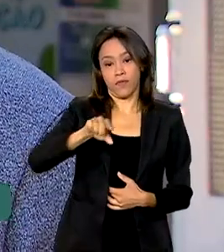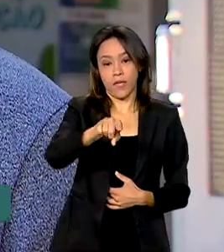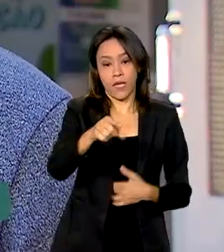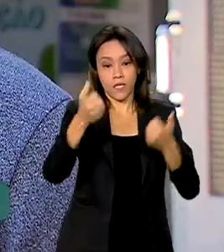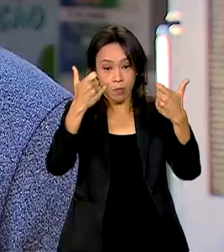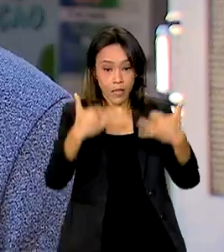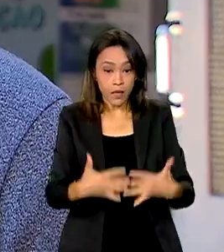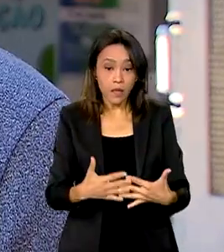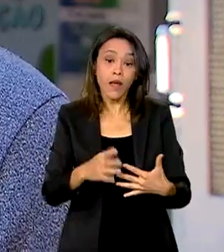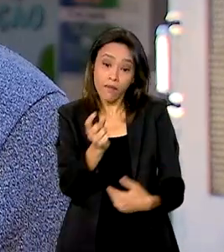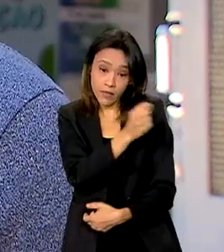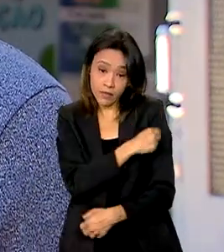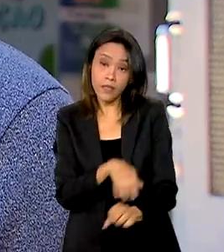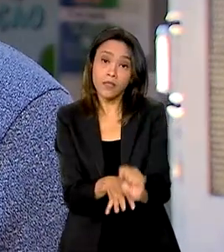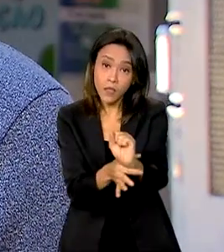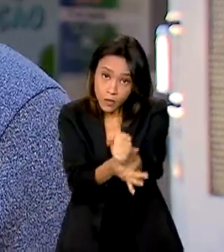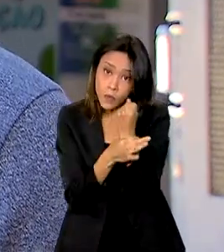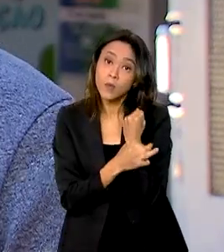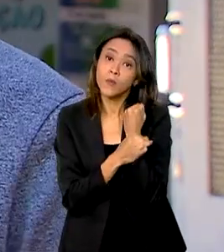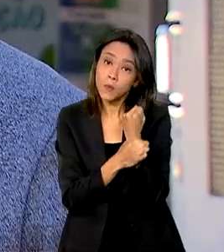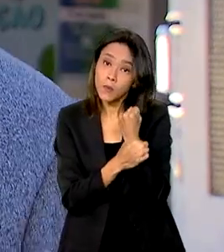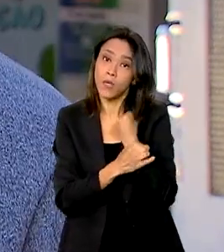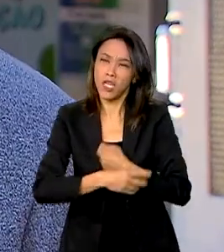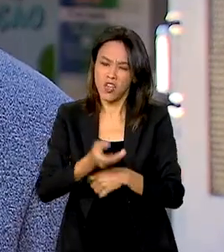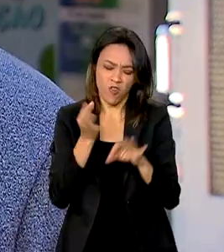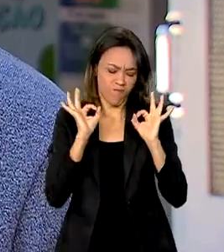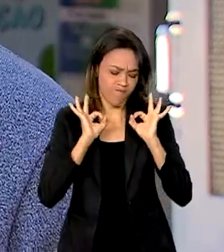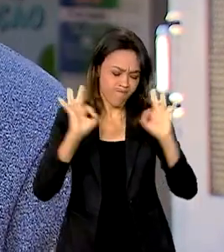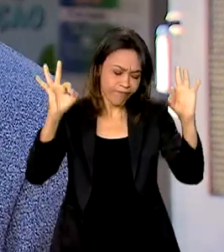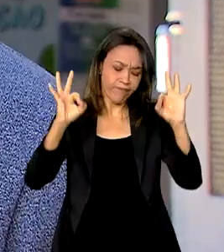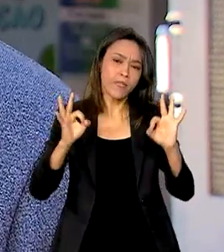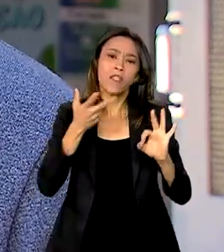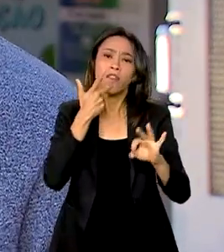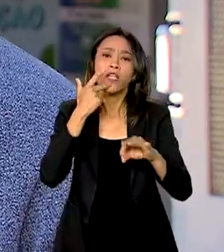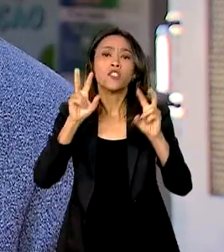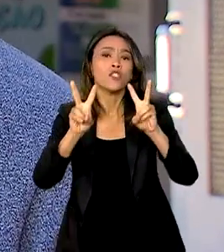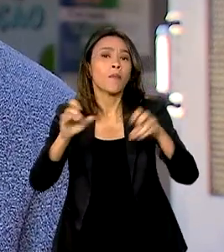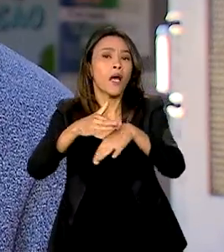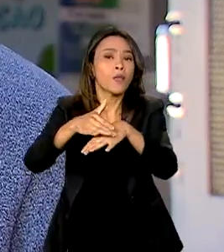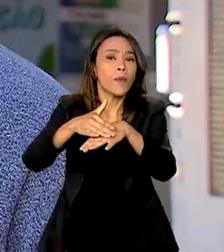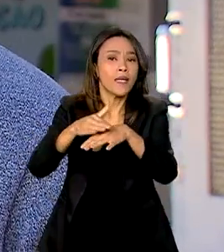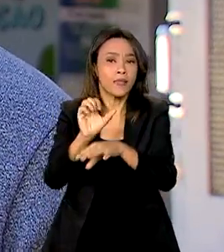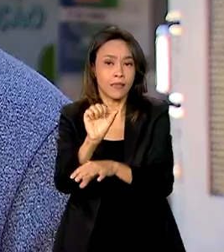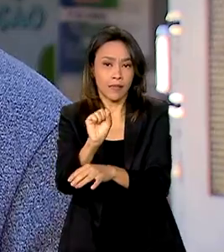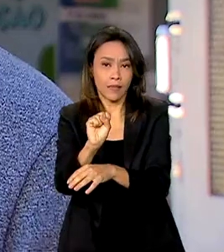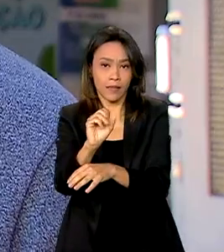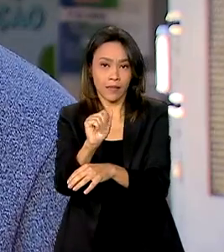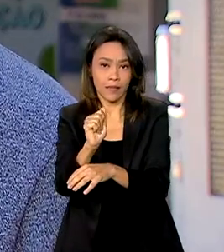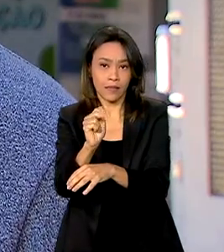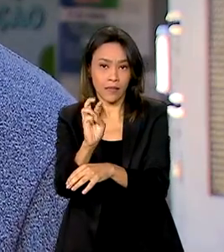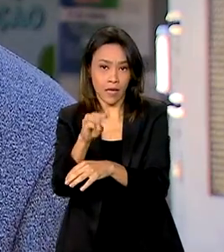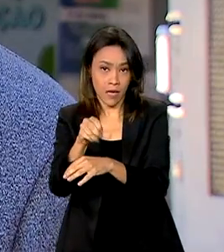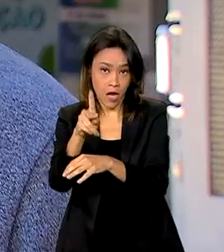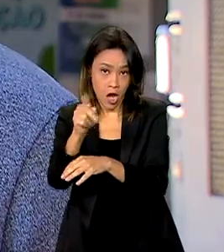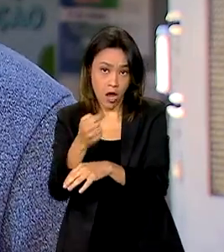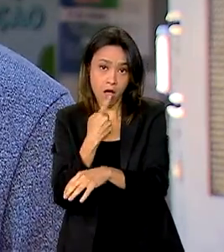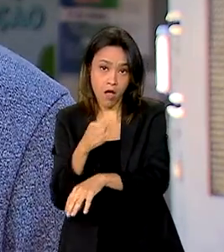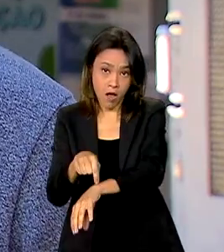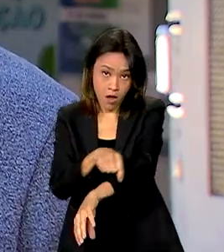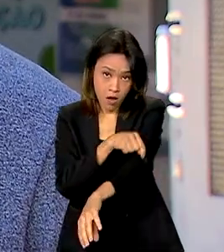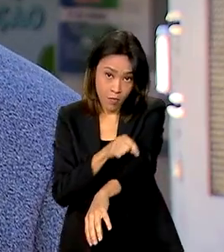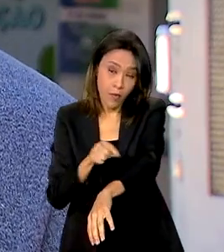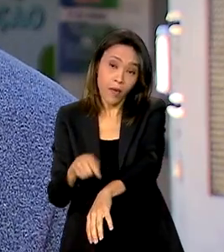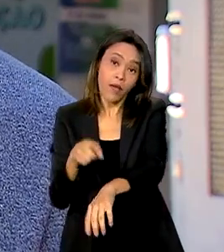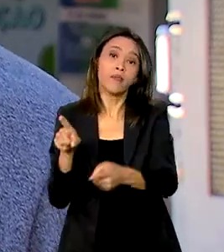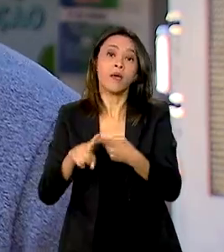e altamente eficaz, né? E a gente está falando especificamente do sarampo, mas essa vacina ela é a tríplice viral, então ela previne